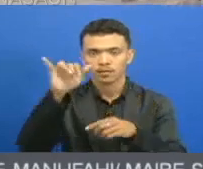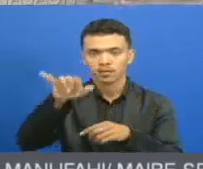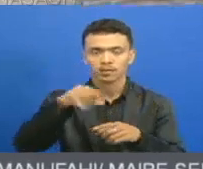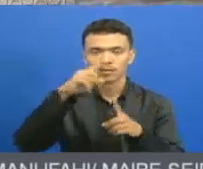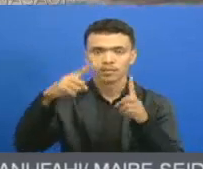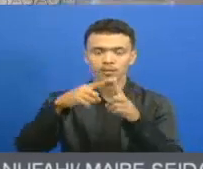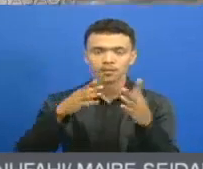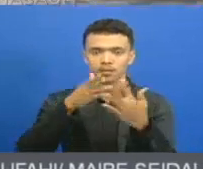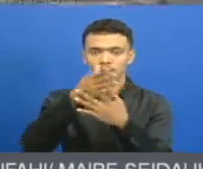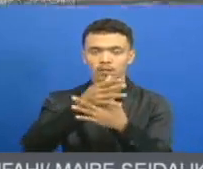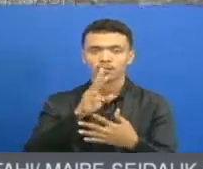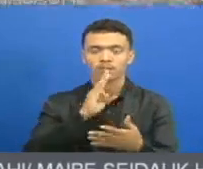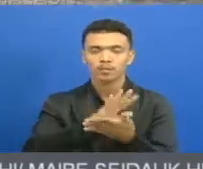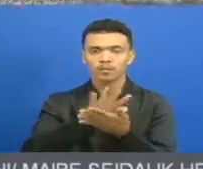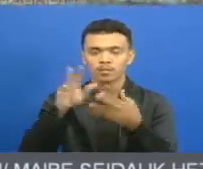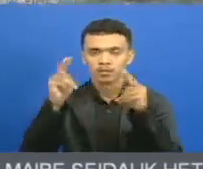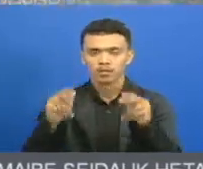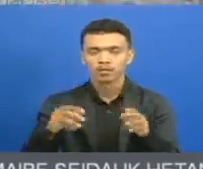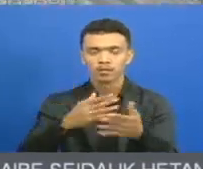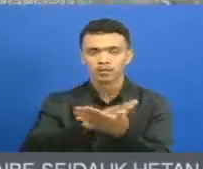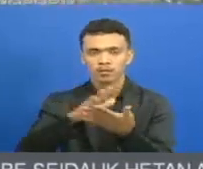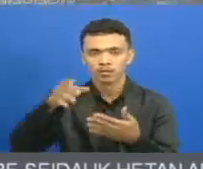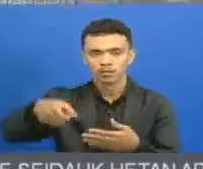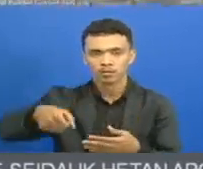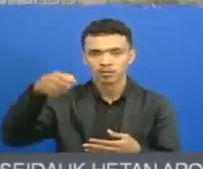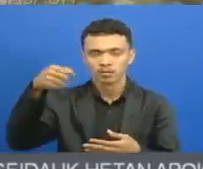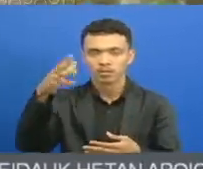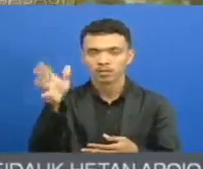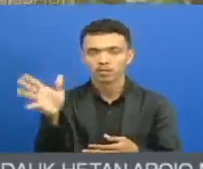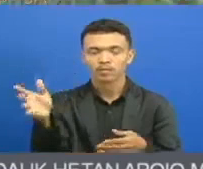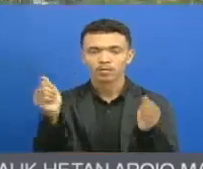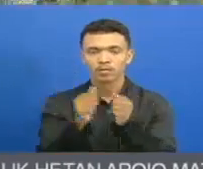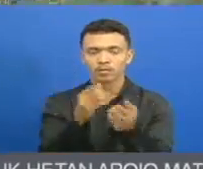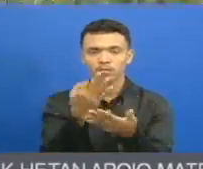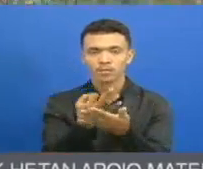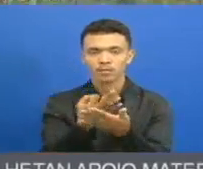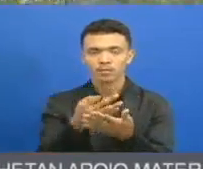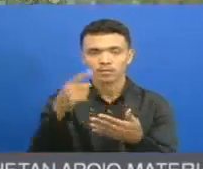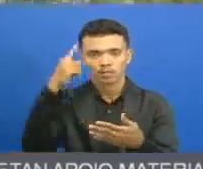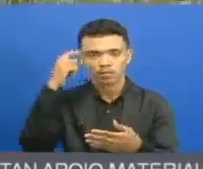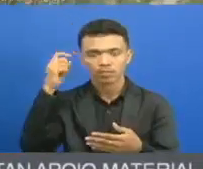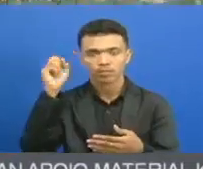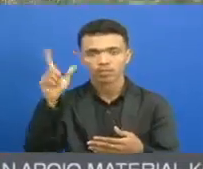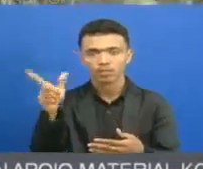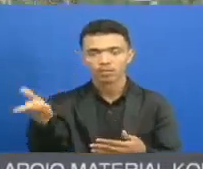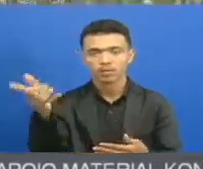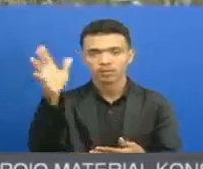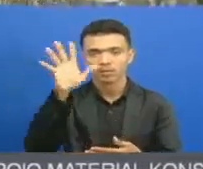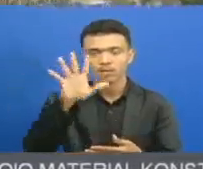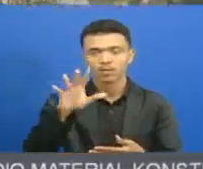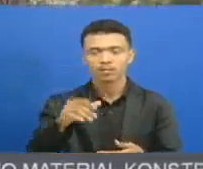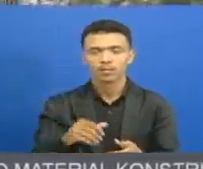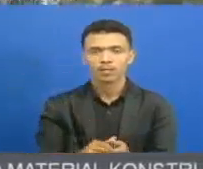atua seisu bemos tem que sosa zerigen litro lima nulo, hofolin centavos rua nulo, recen lima.